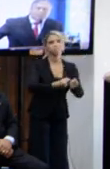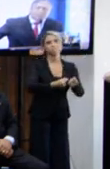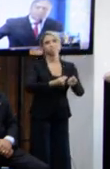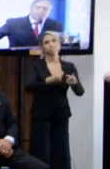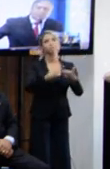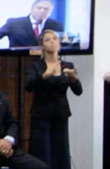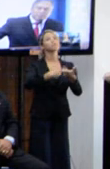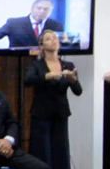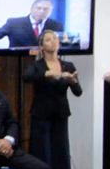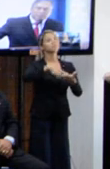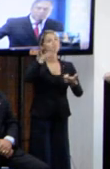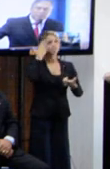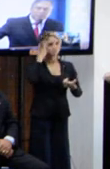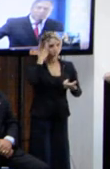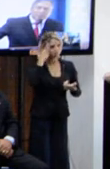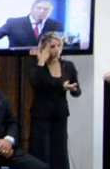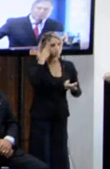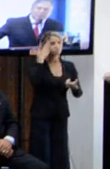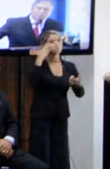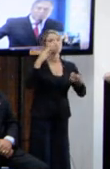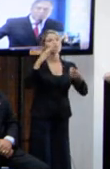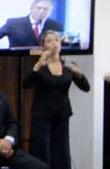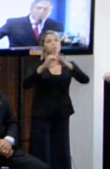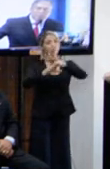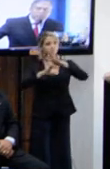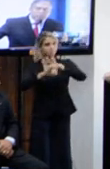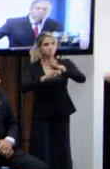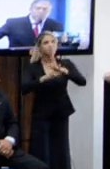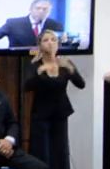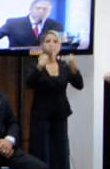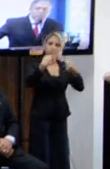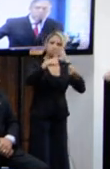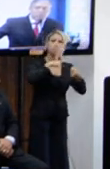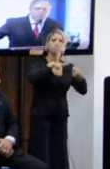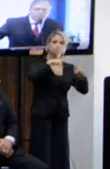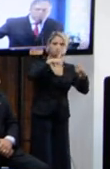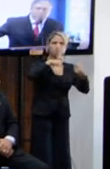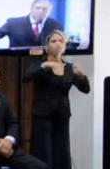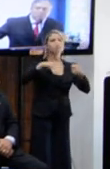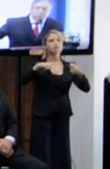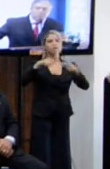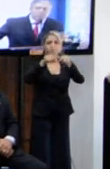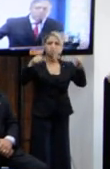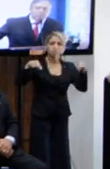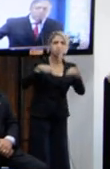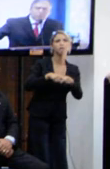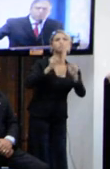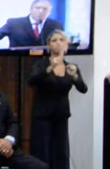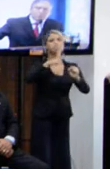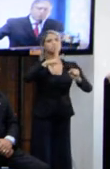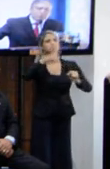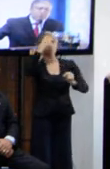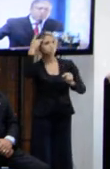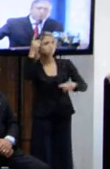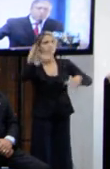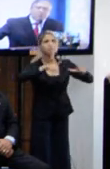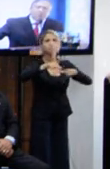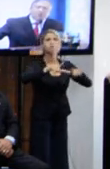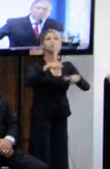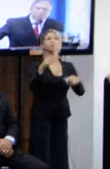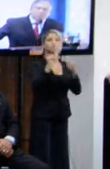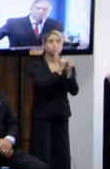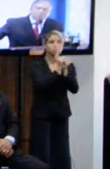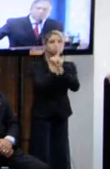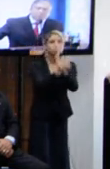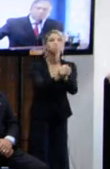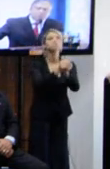ser os empresários, para que a prefeitura, o poder executivo e com a ajuda do legislativo possa exercer a